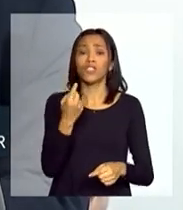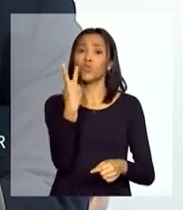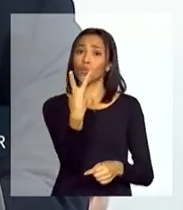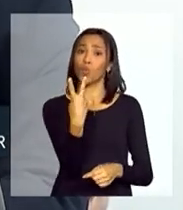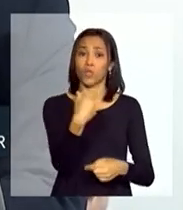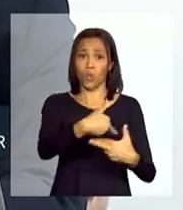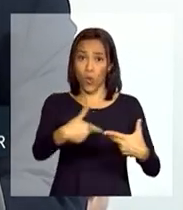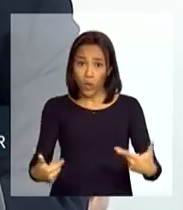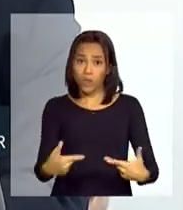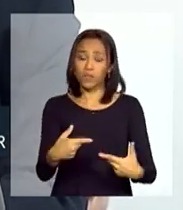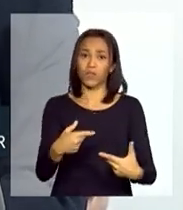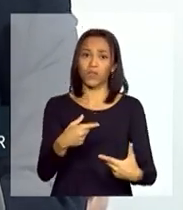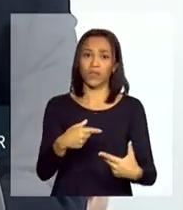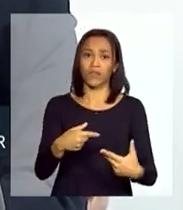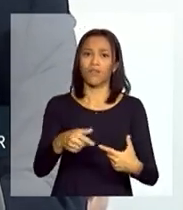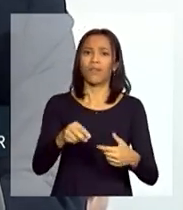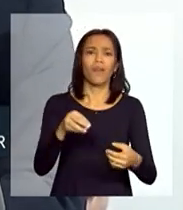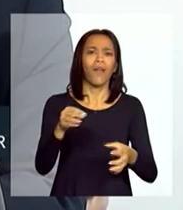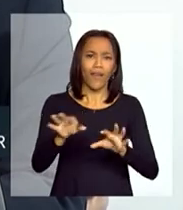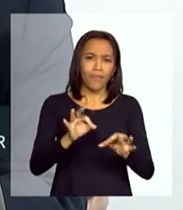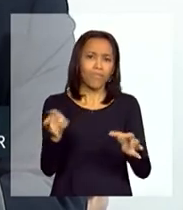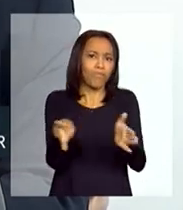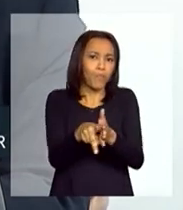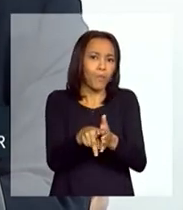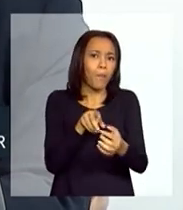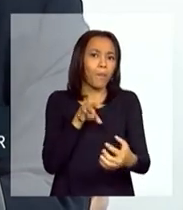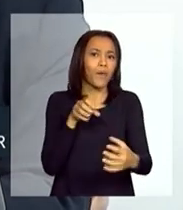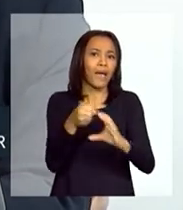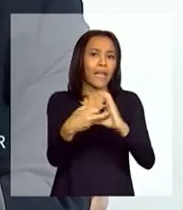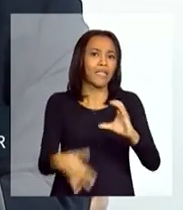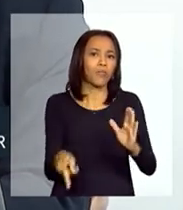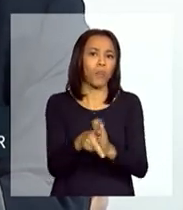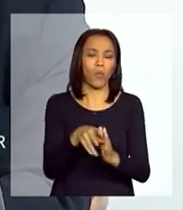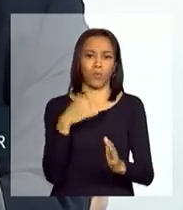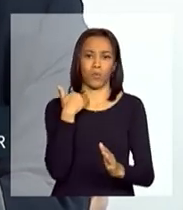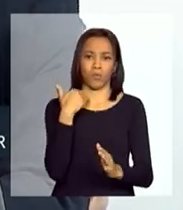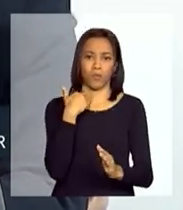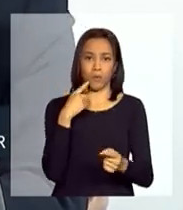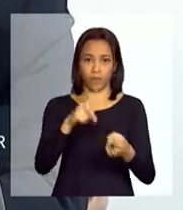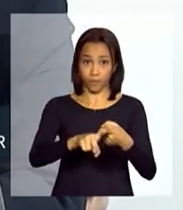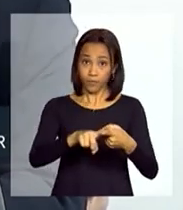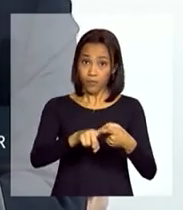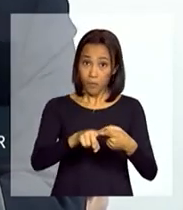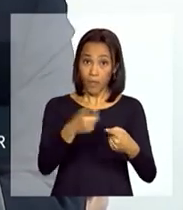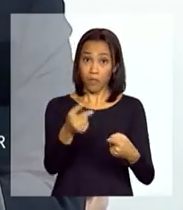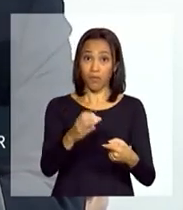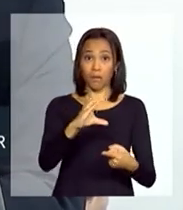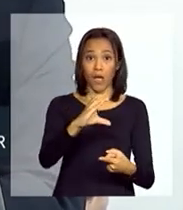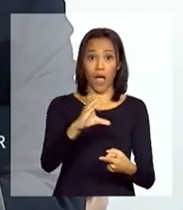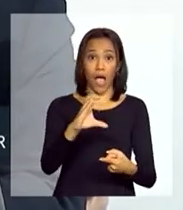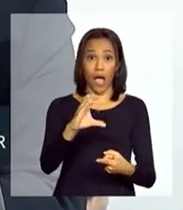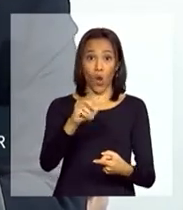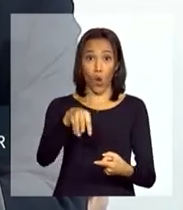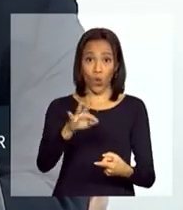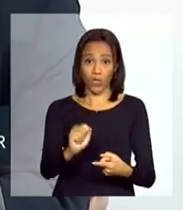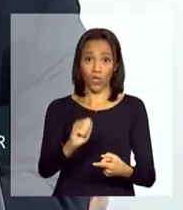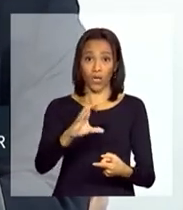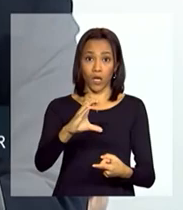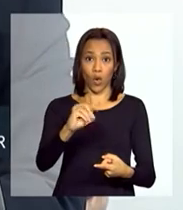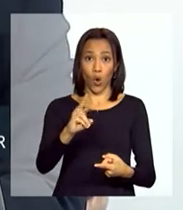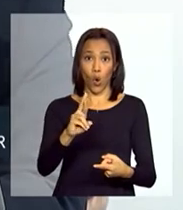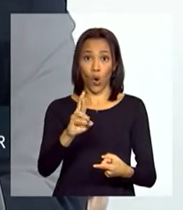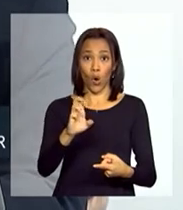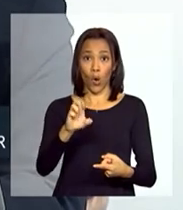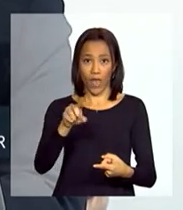que envolvem atividade bancária de peso nós estamos lidando aqui com algo que envolve a conta corrente do cidadão que é atividade